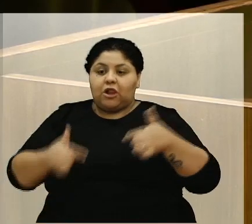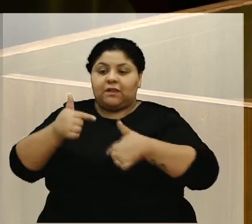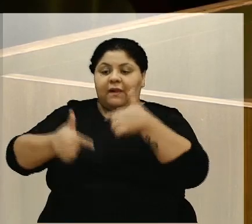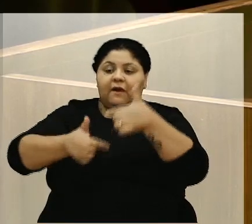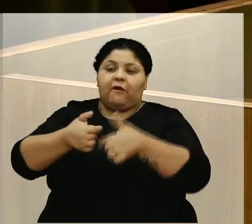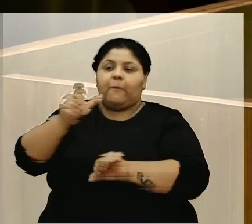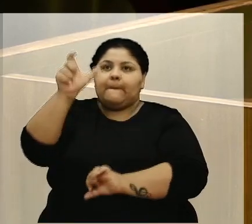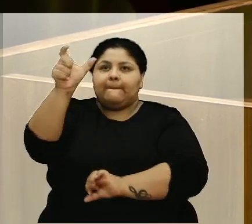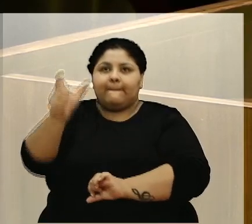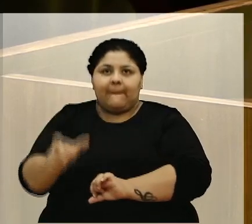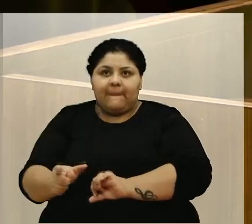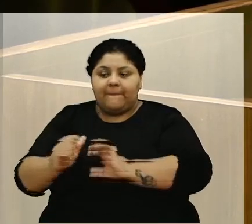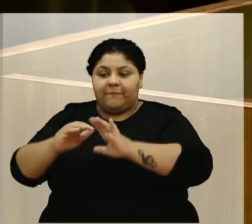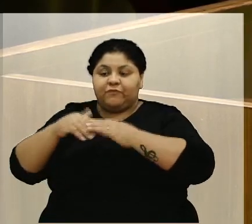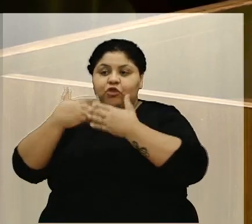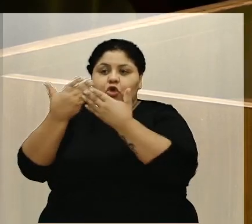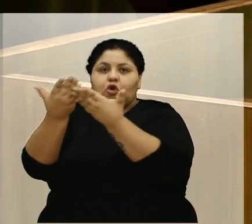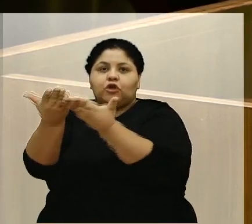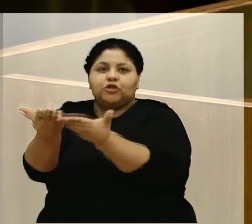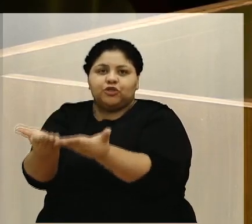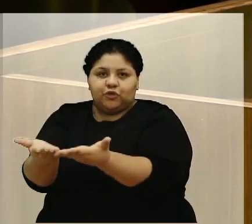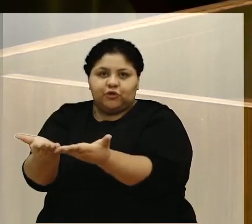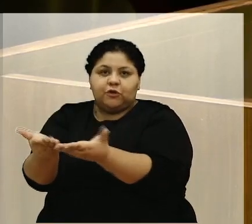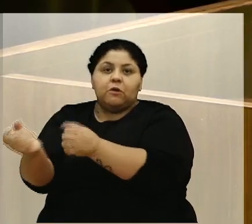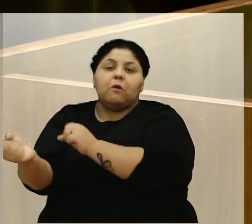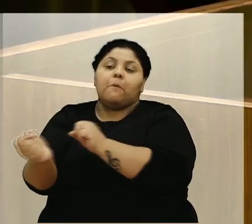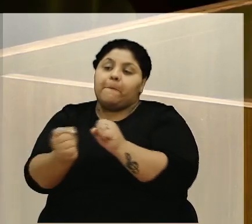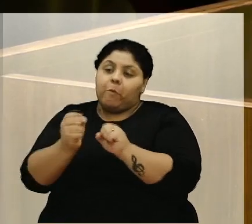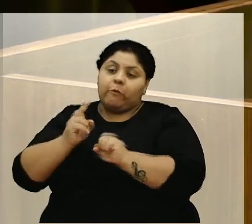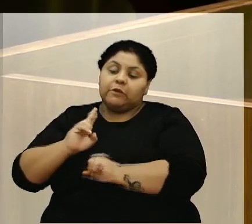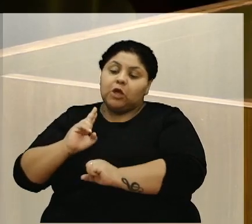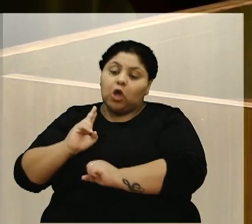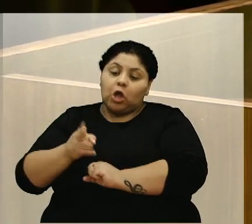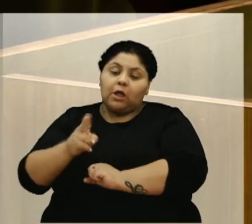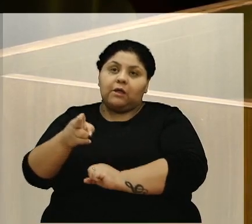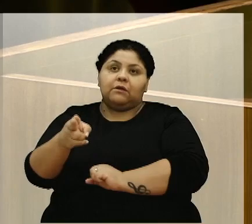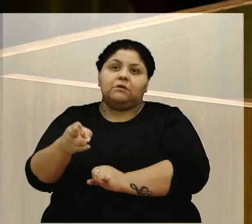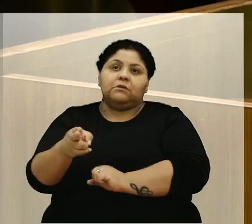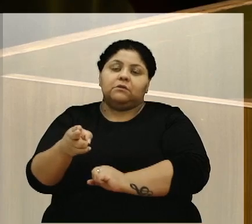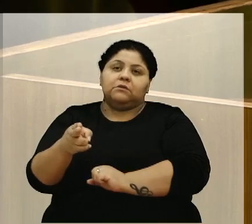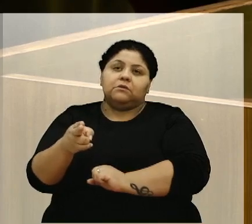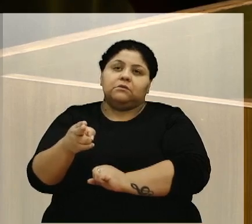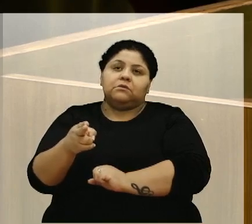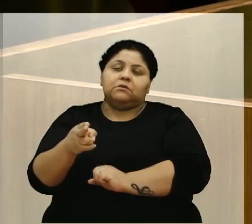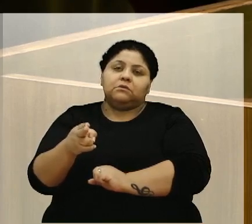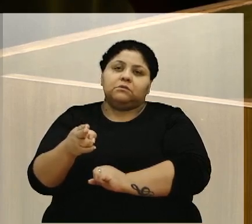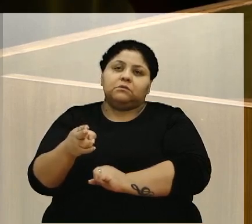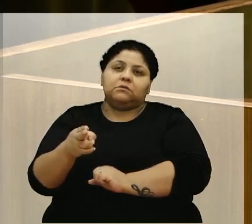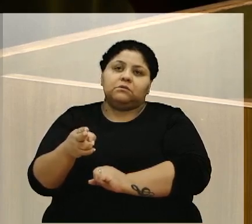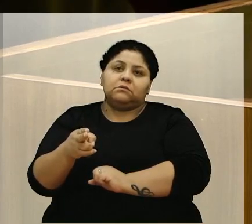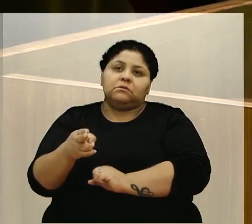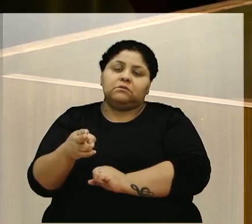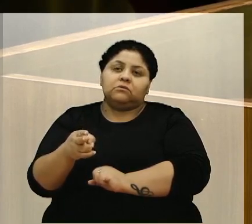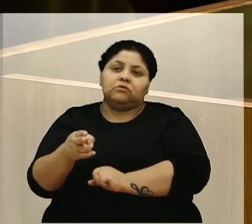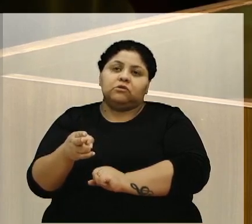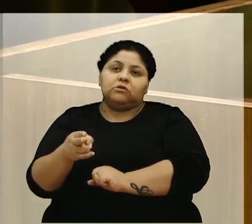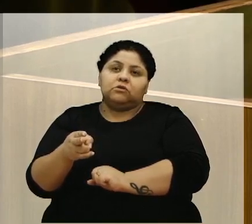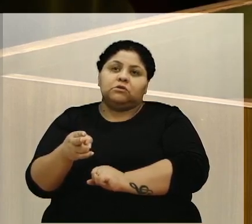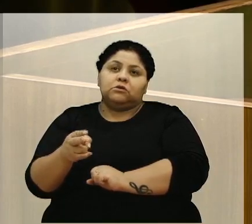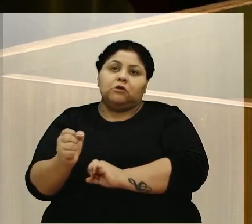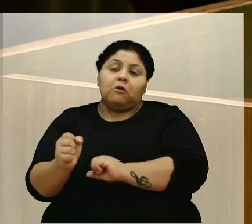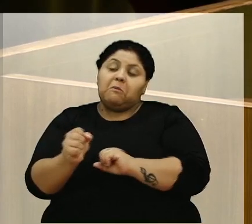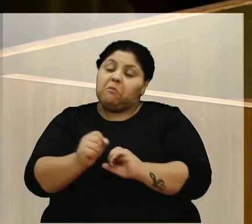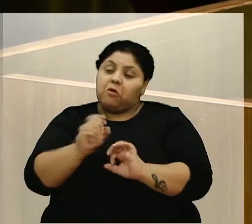pessoas, aquelas doações deverão continuar sob pena de as pessoas